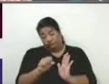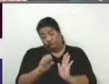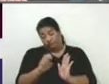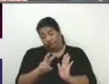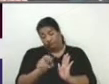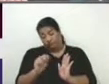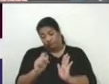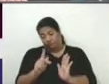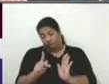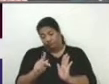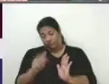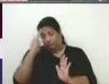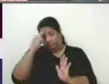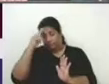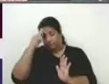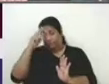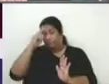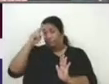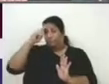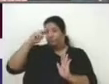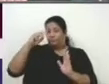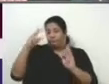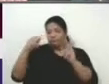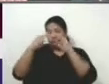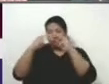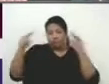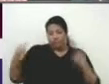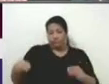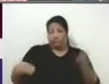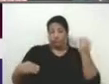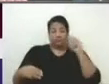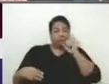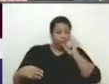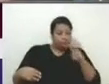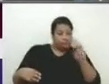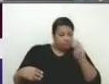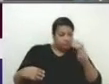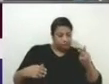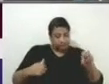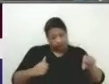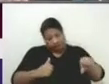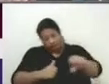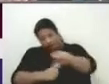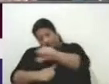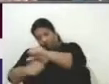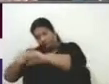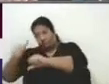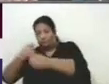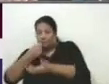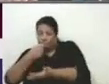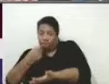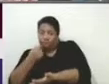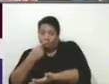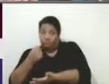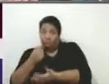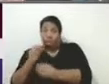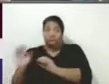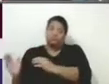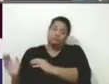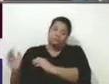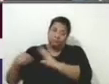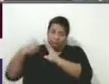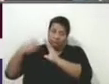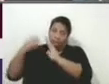ao remédio. Então, foi apresentado para o secretário, passou-se um vídeo lá. E,